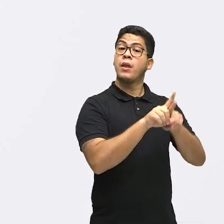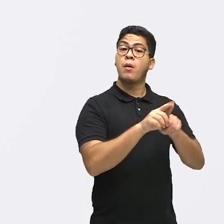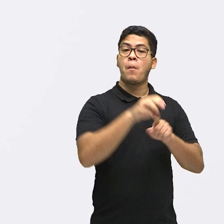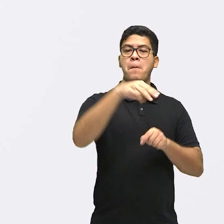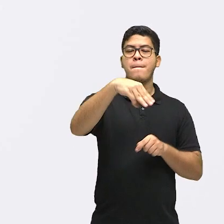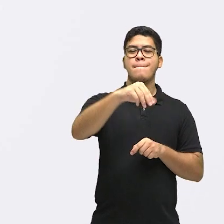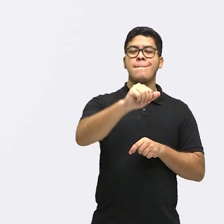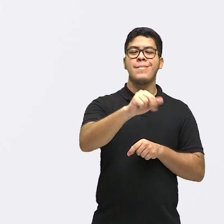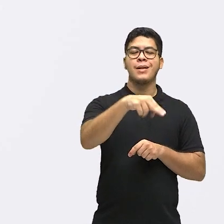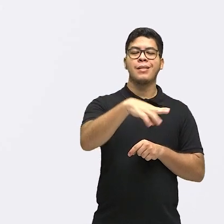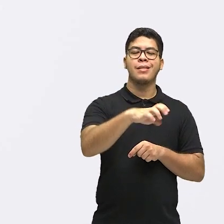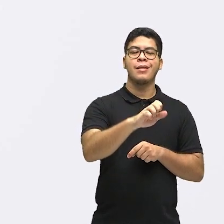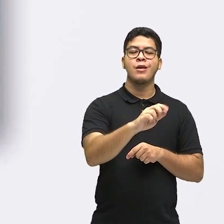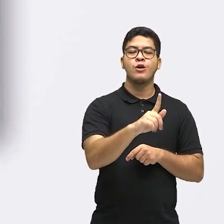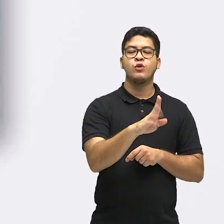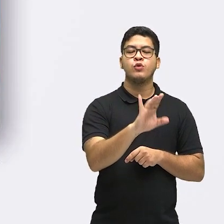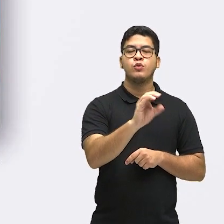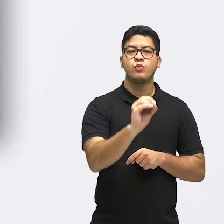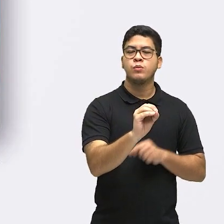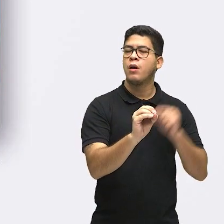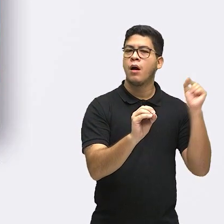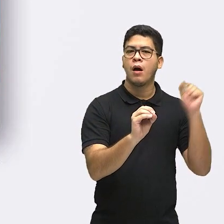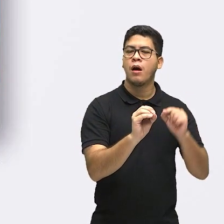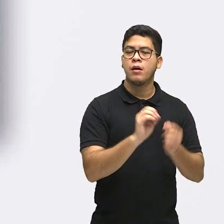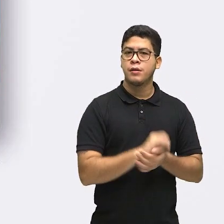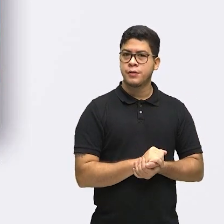vamos acompanhar as nossas cartelas. Olha só,